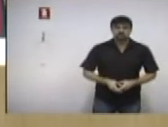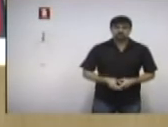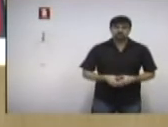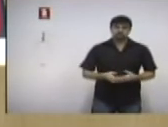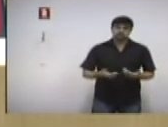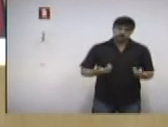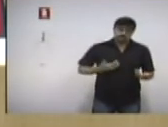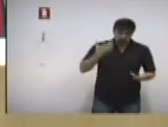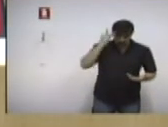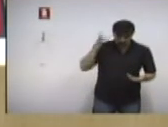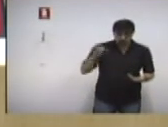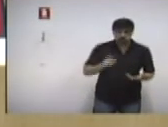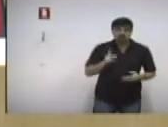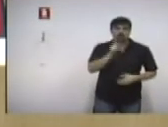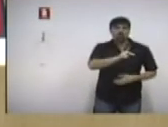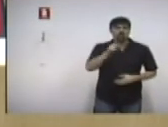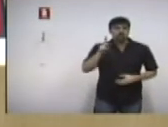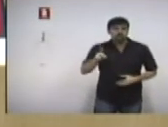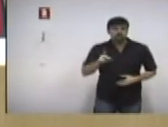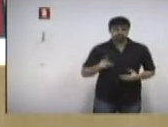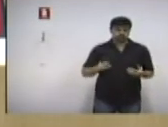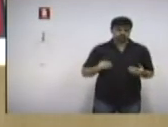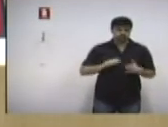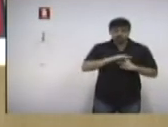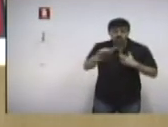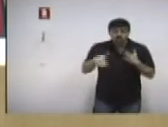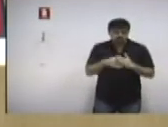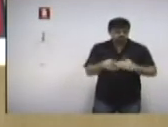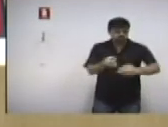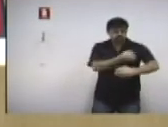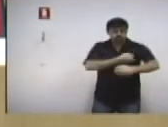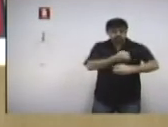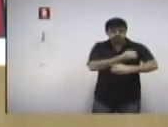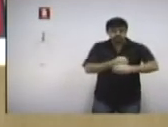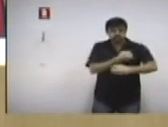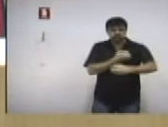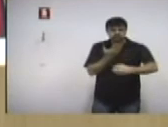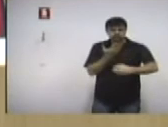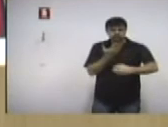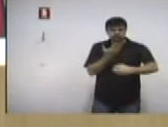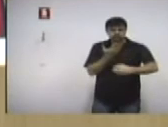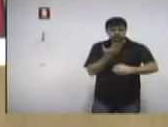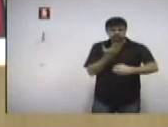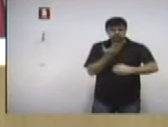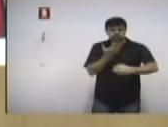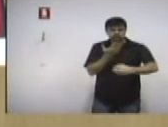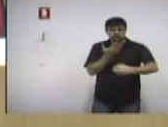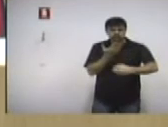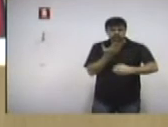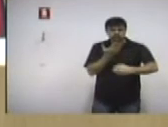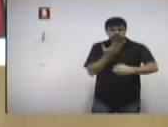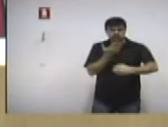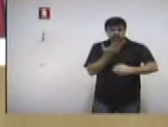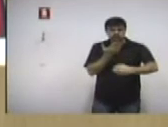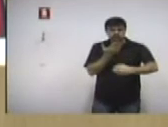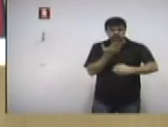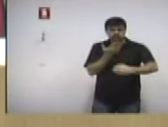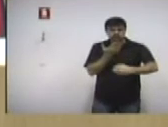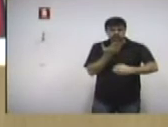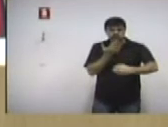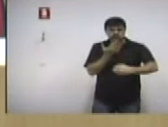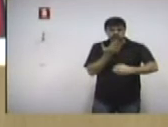professores todas as merendeiras todas as monitoras elas estejam não comprou e venha mentir